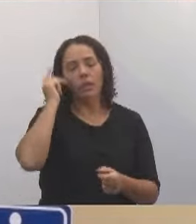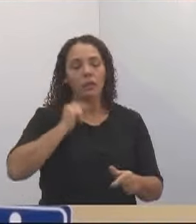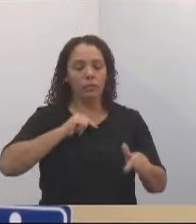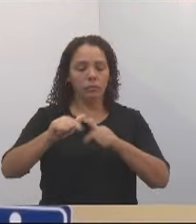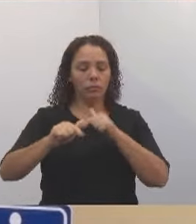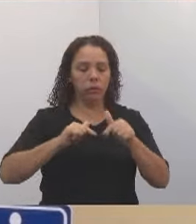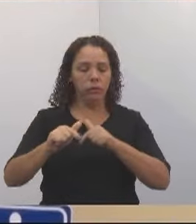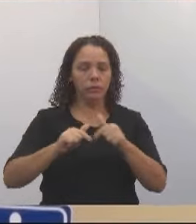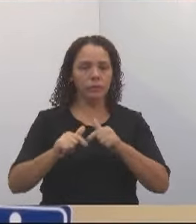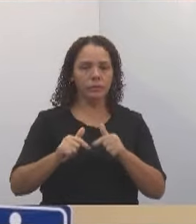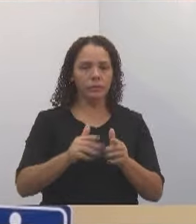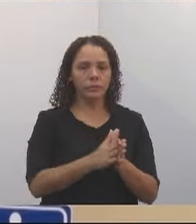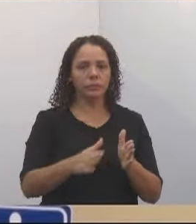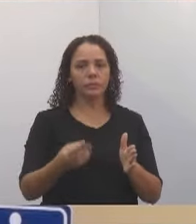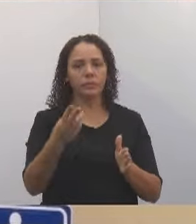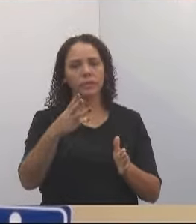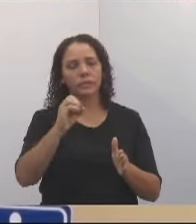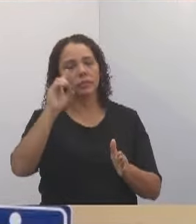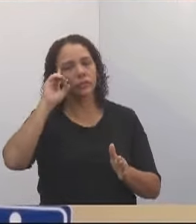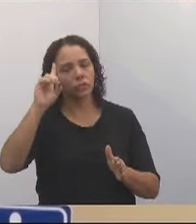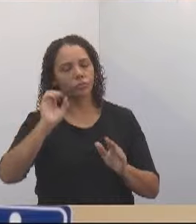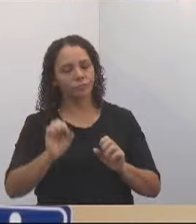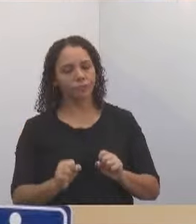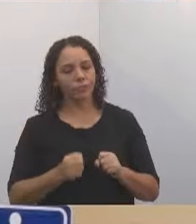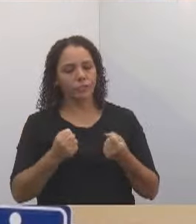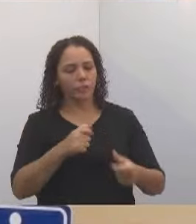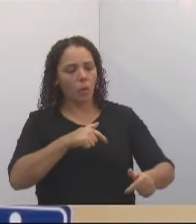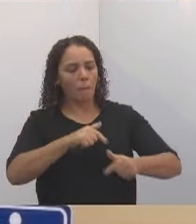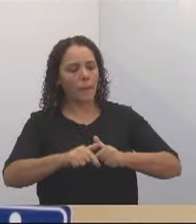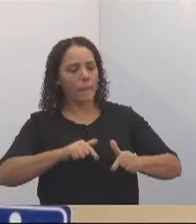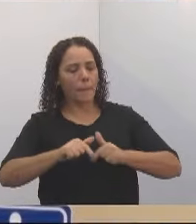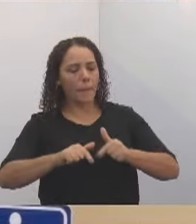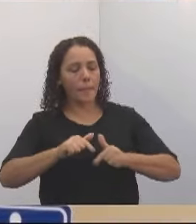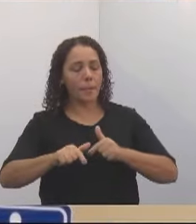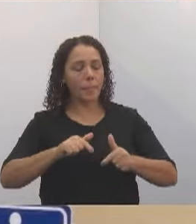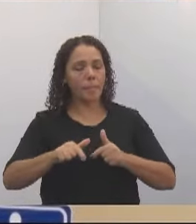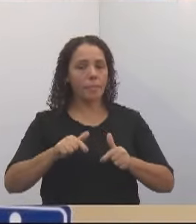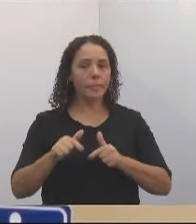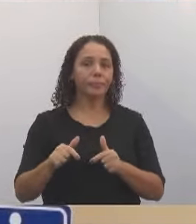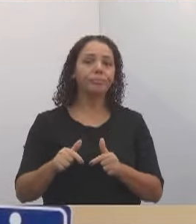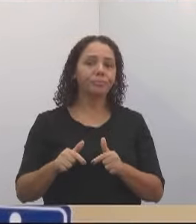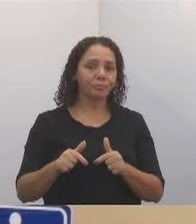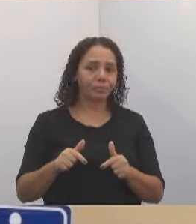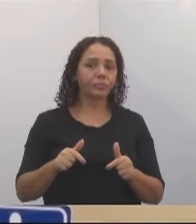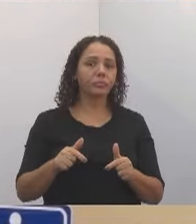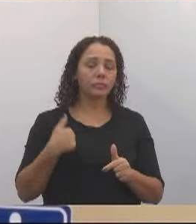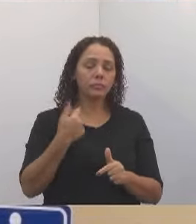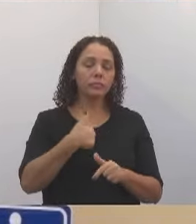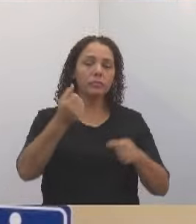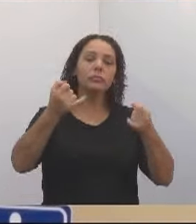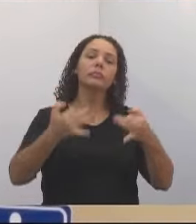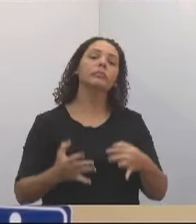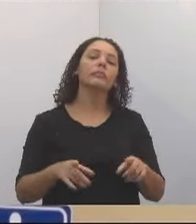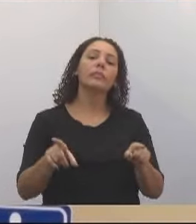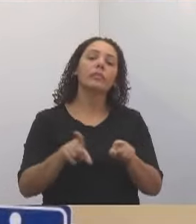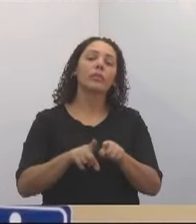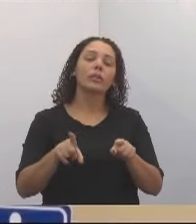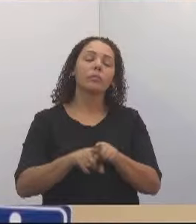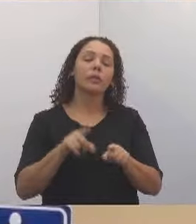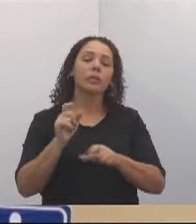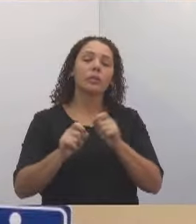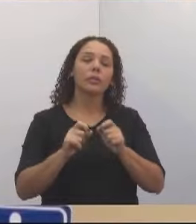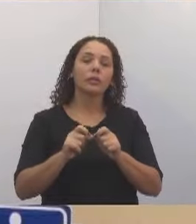durante 30 dias, se esforça por uma causa, e aqui nós estamos falando uma